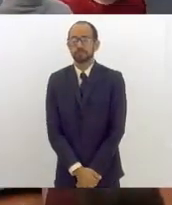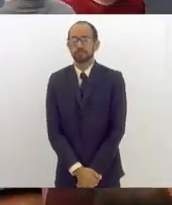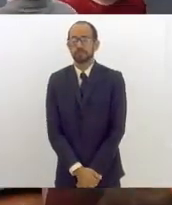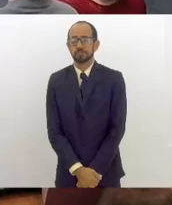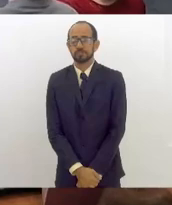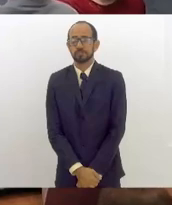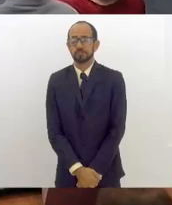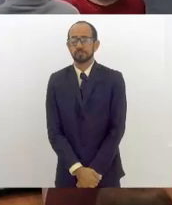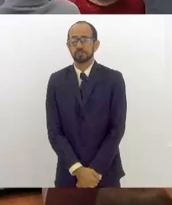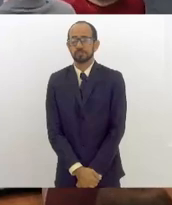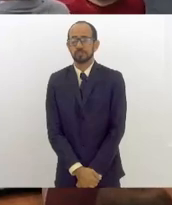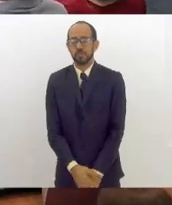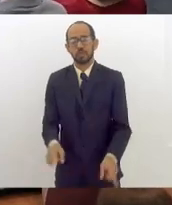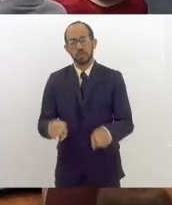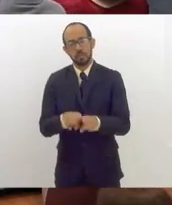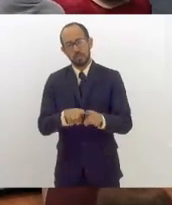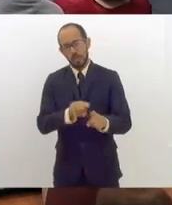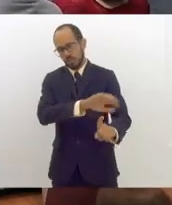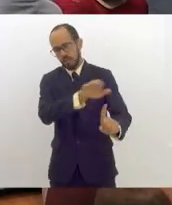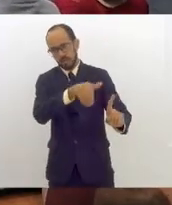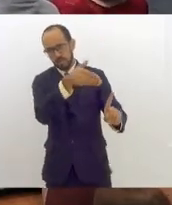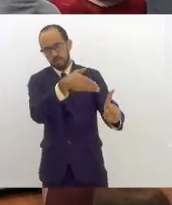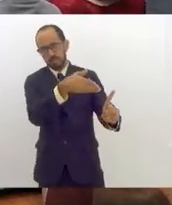falar também uma homenagem